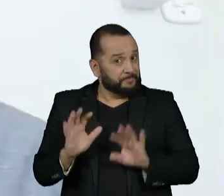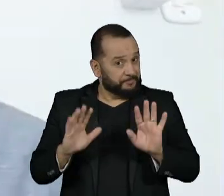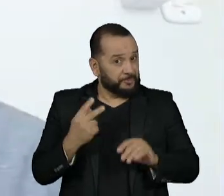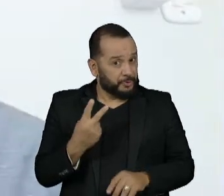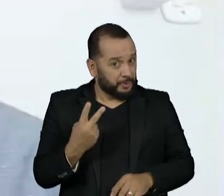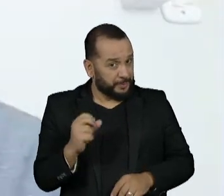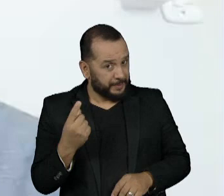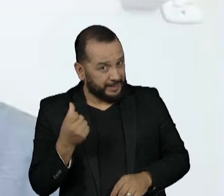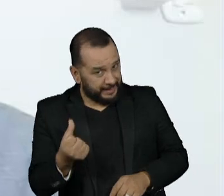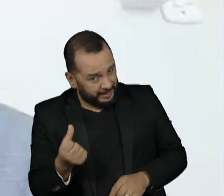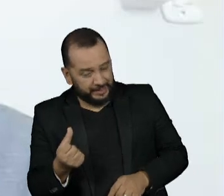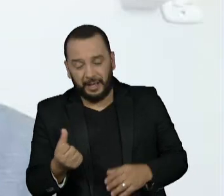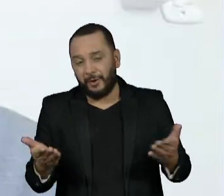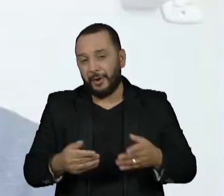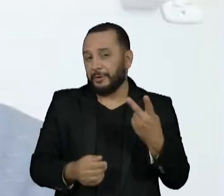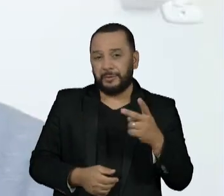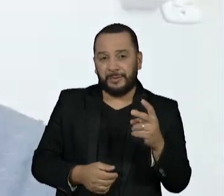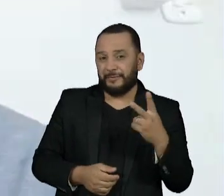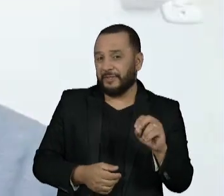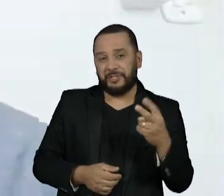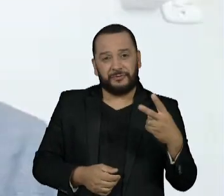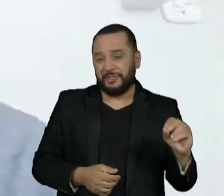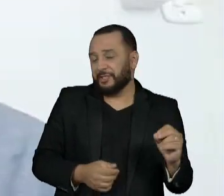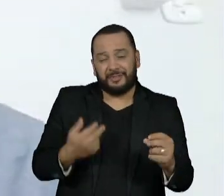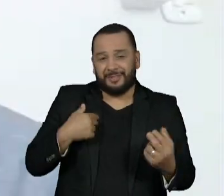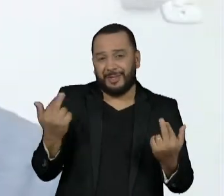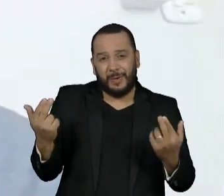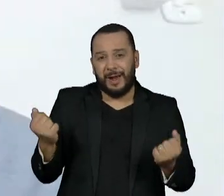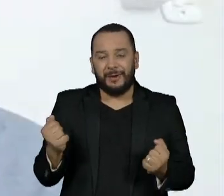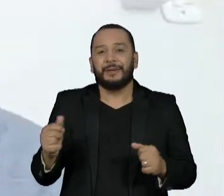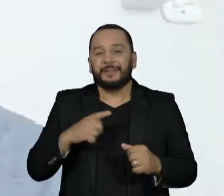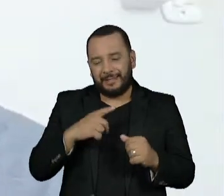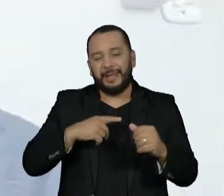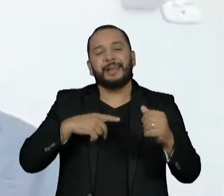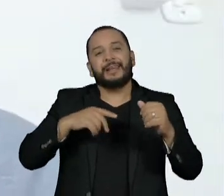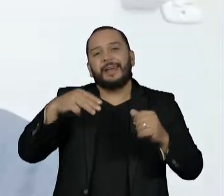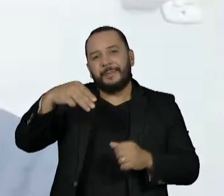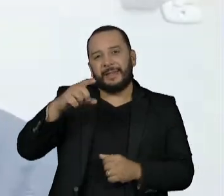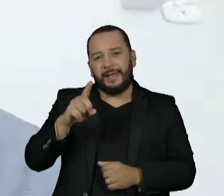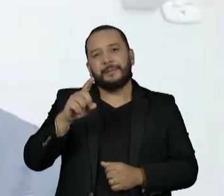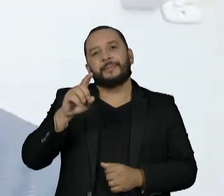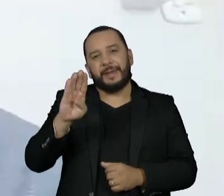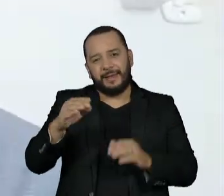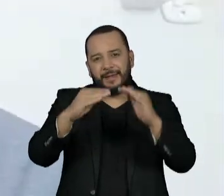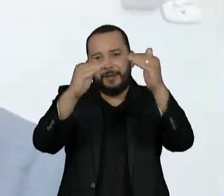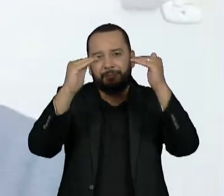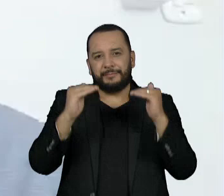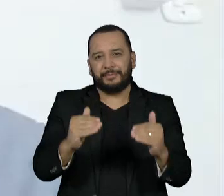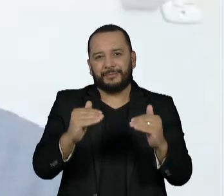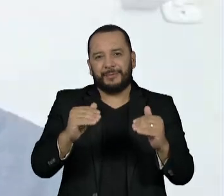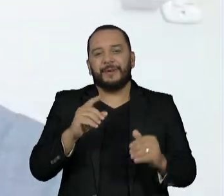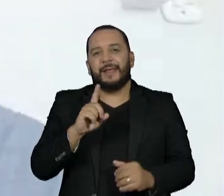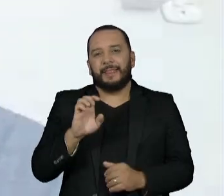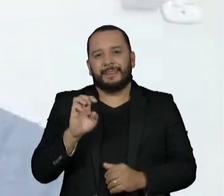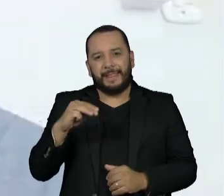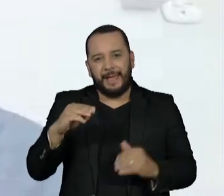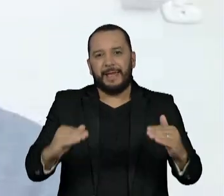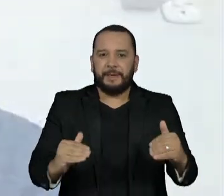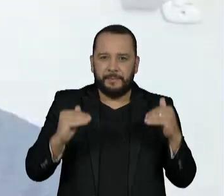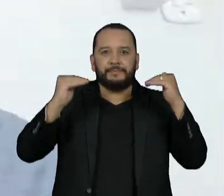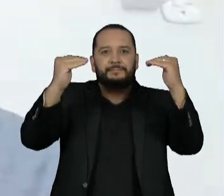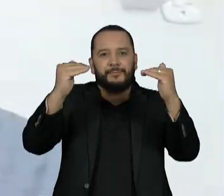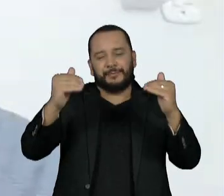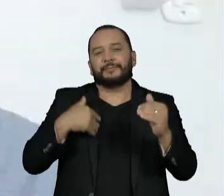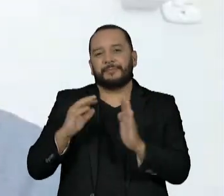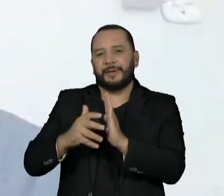2016 e 2020 não está tão diferente, né? A queda do MDB e do PSDB é compensada pelo crescimento do DEM, do Partido do